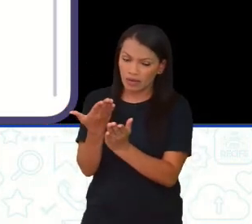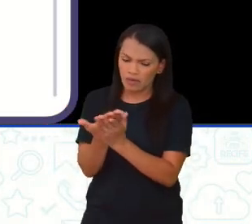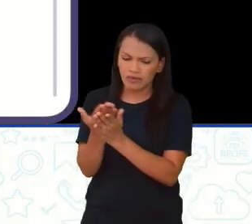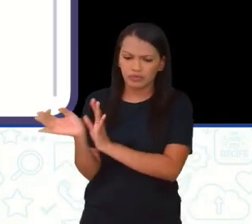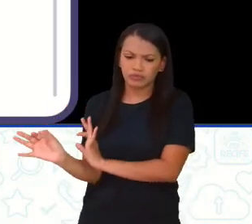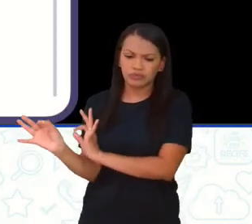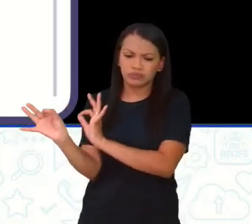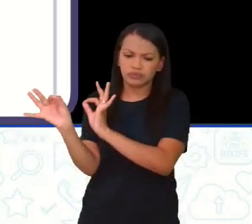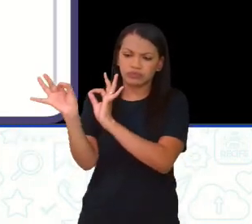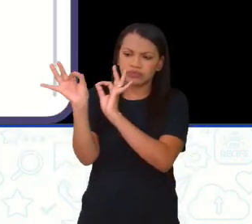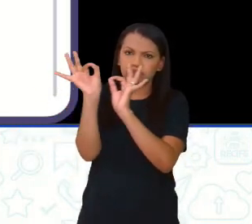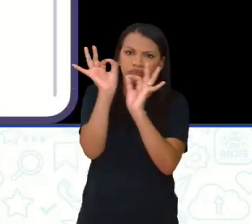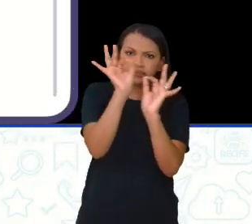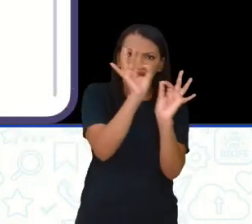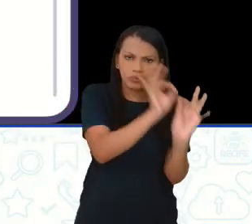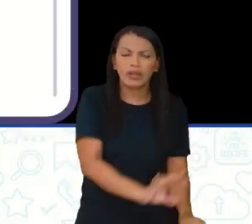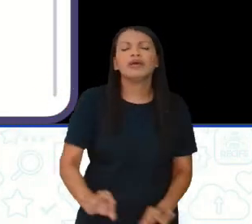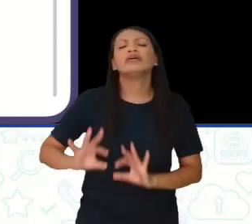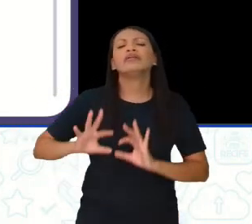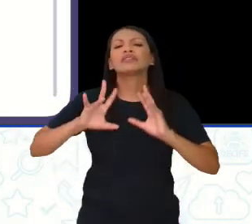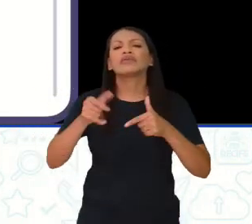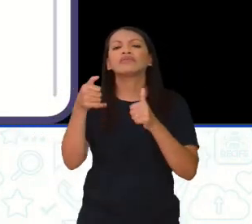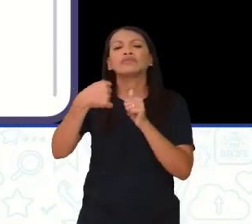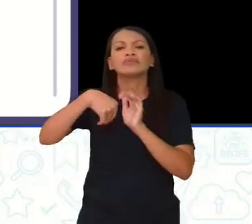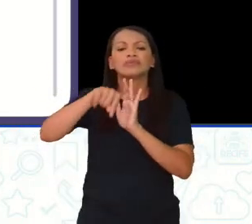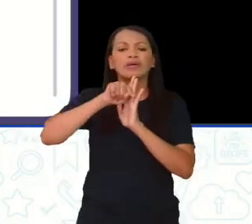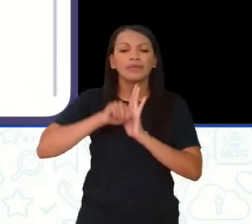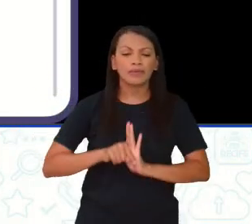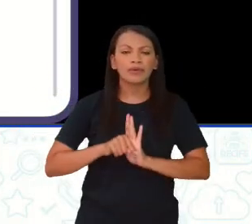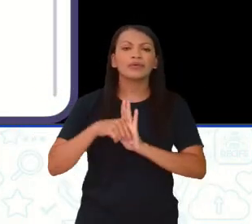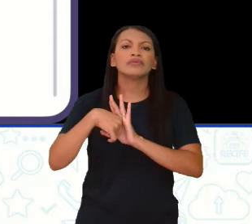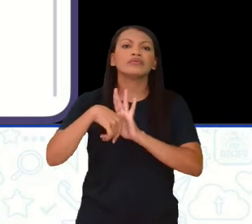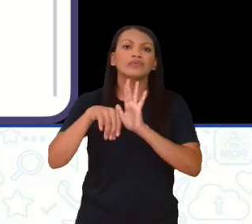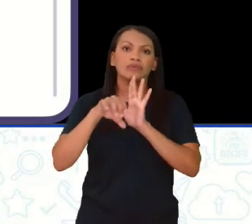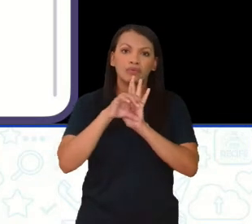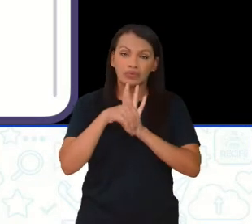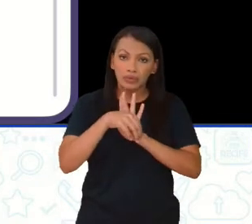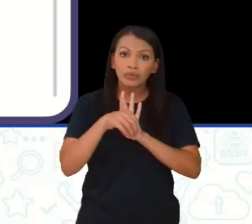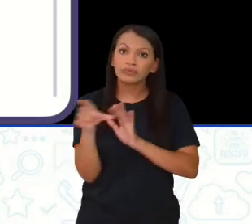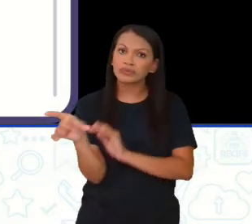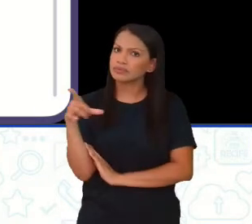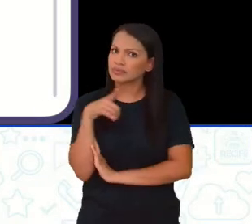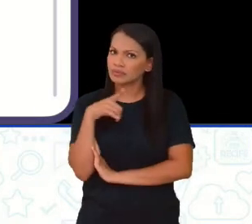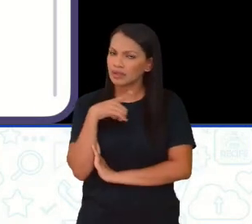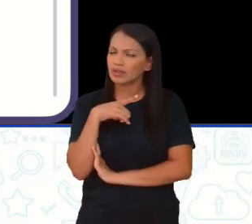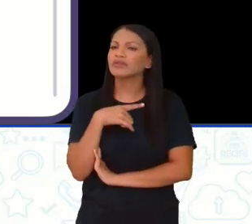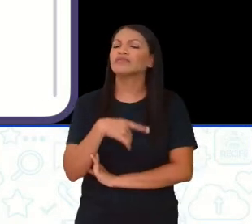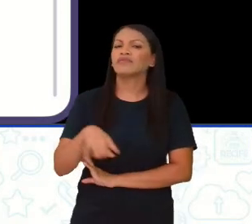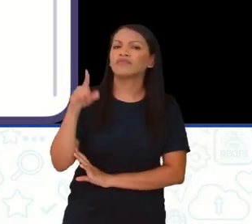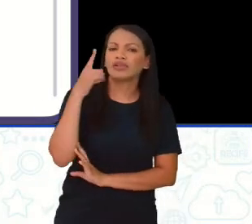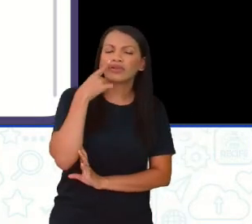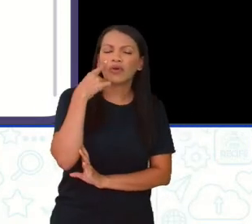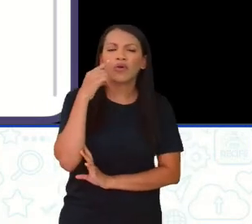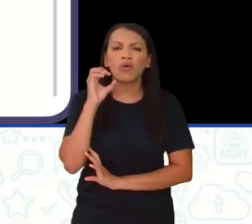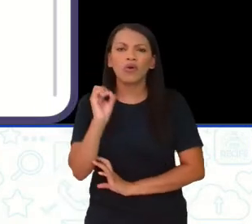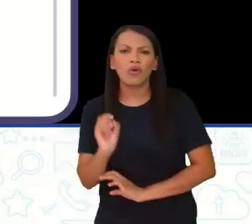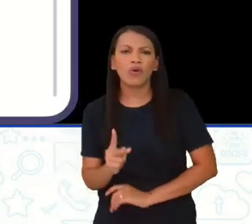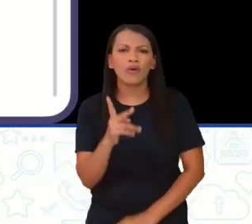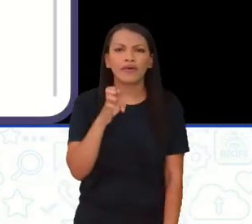Então, vocês vão poder ver todo o conteúdo que tem lá, né? Nós estávamos falando sobre hóquei.